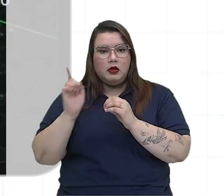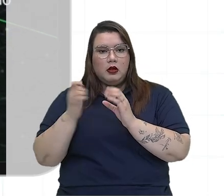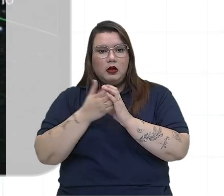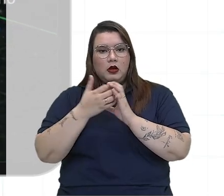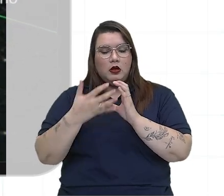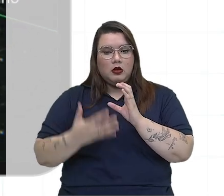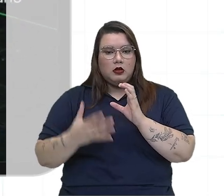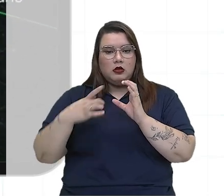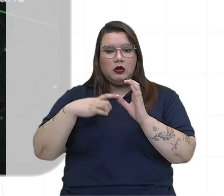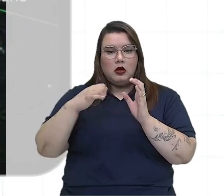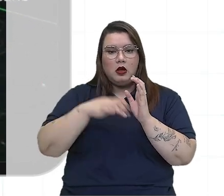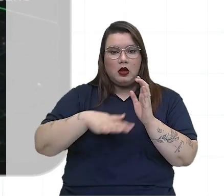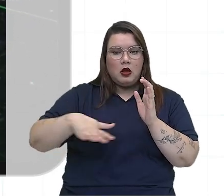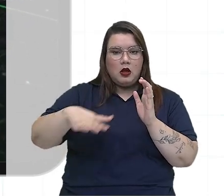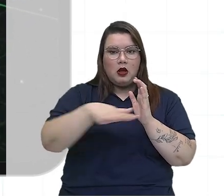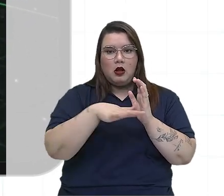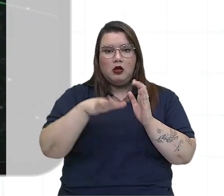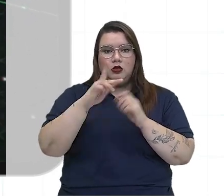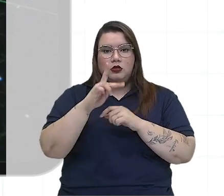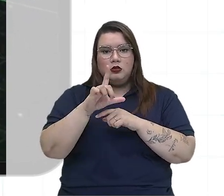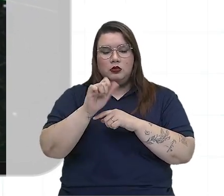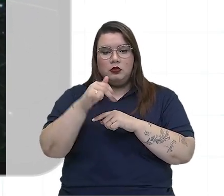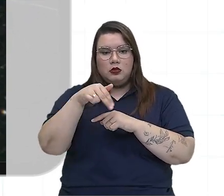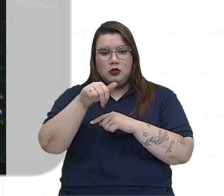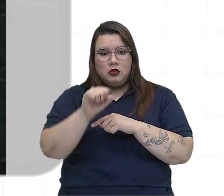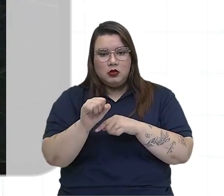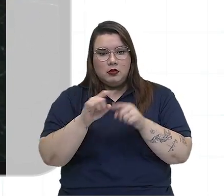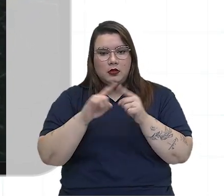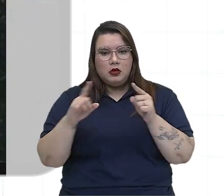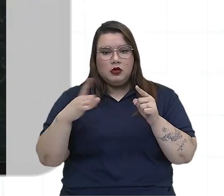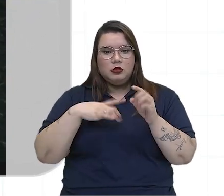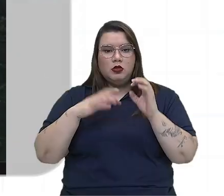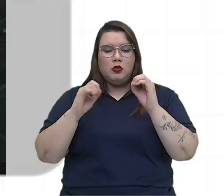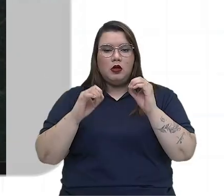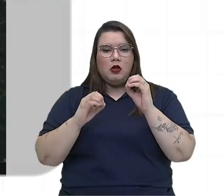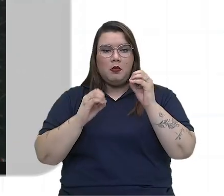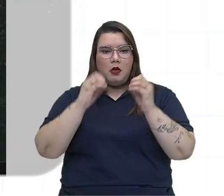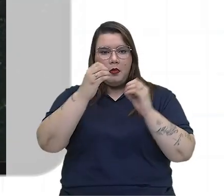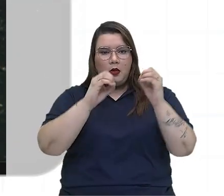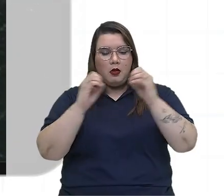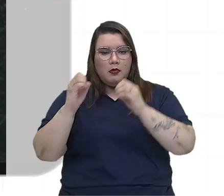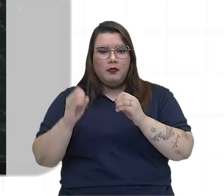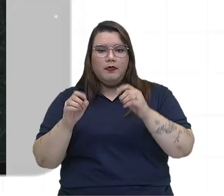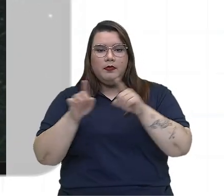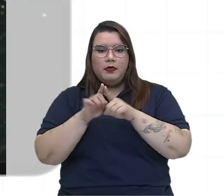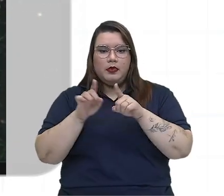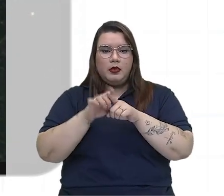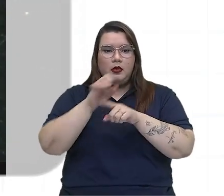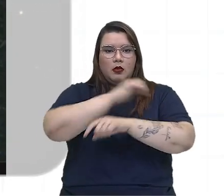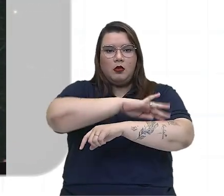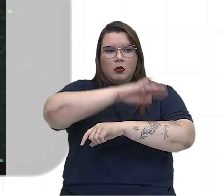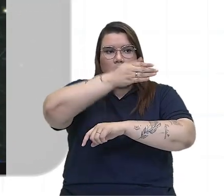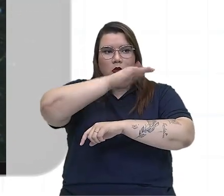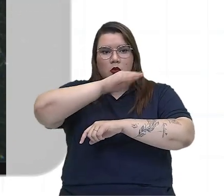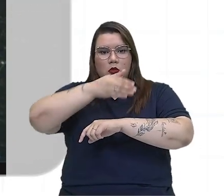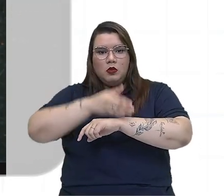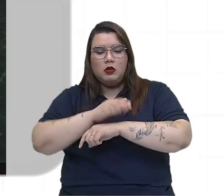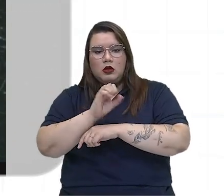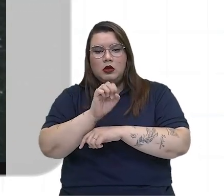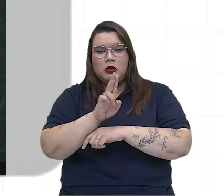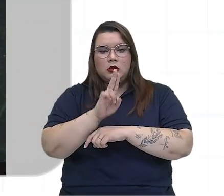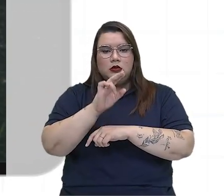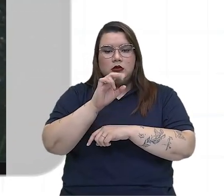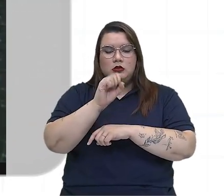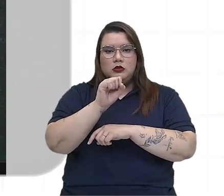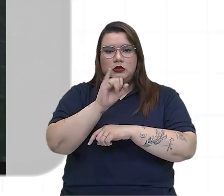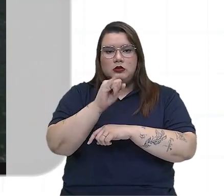é caracterizada por áreas planas, mas também por crateras de impacto e cadeias montanhosas